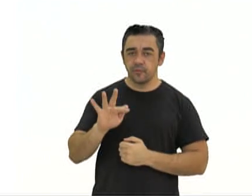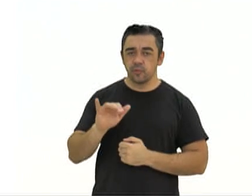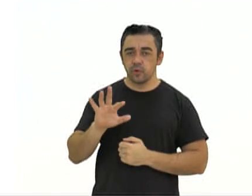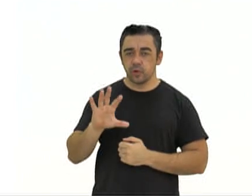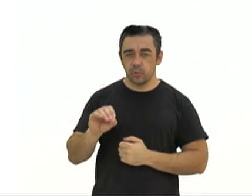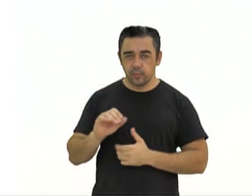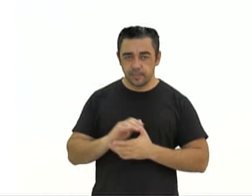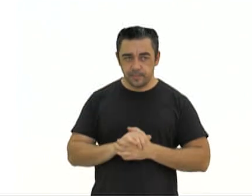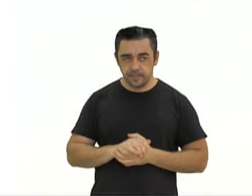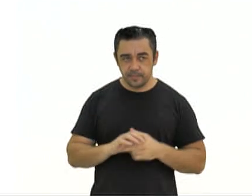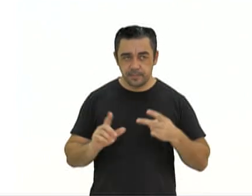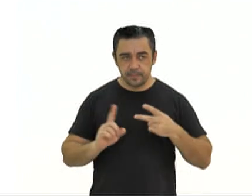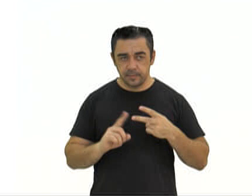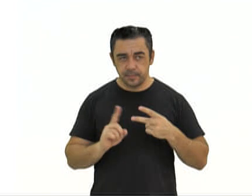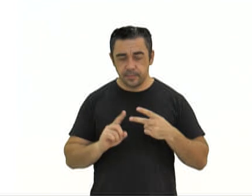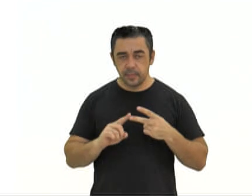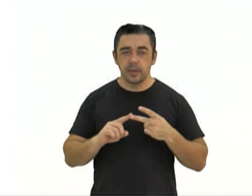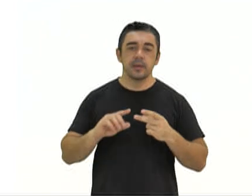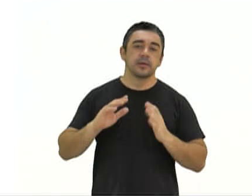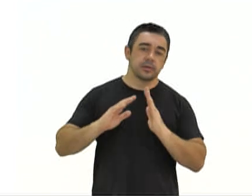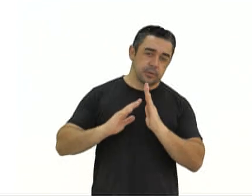reação de